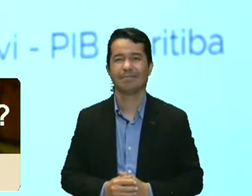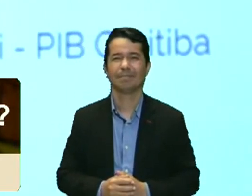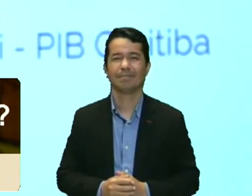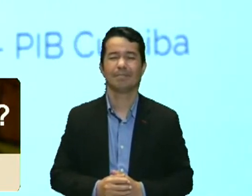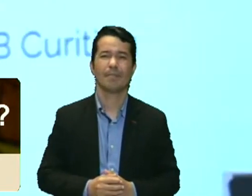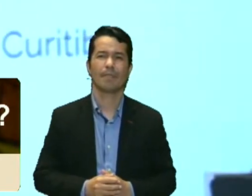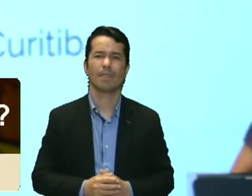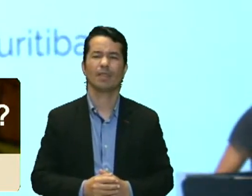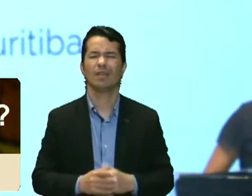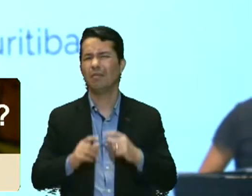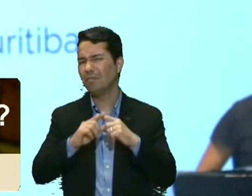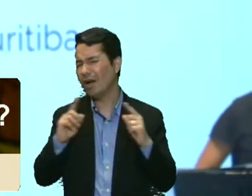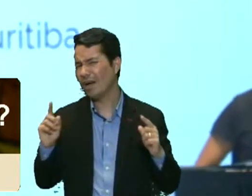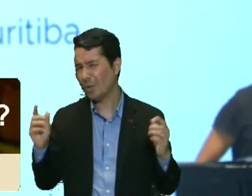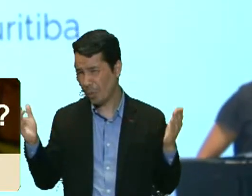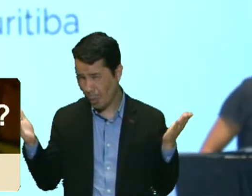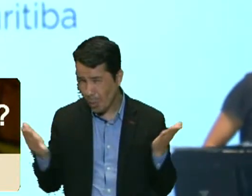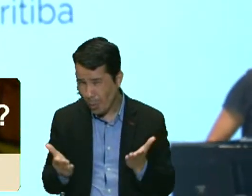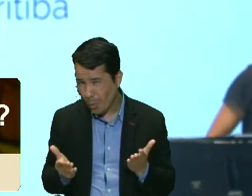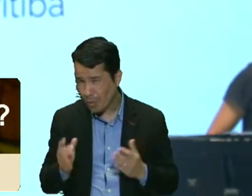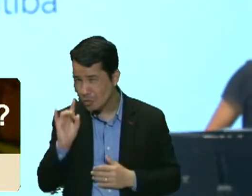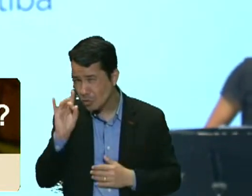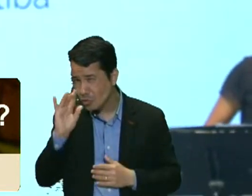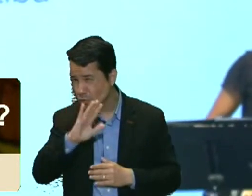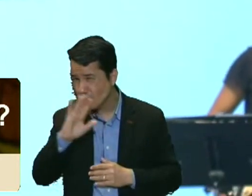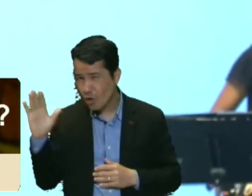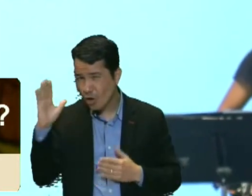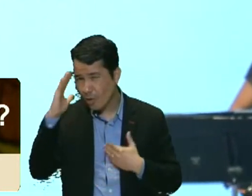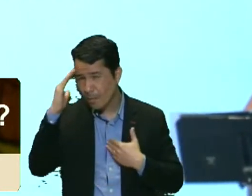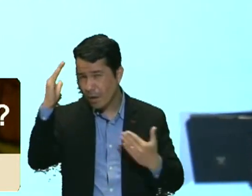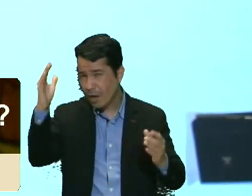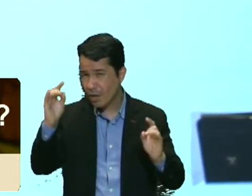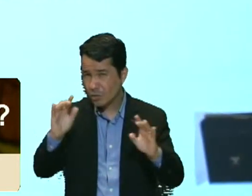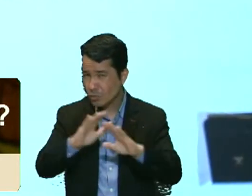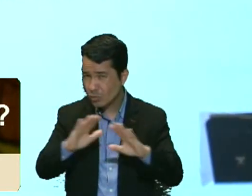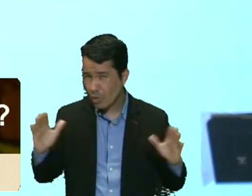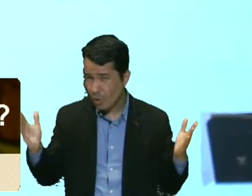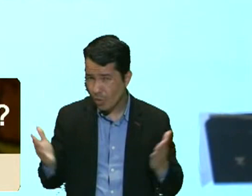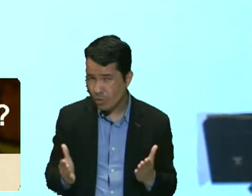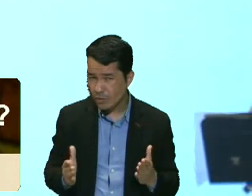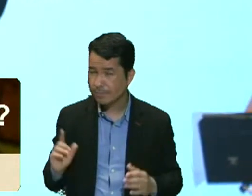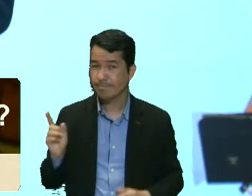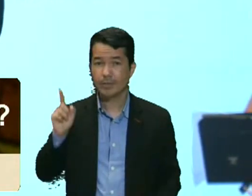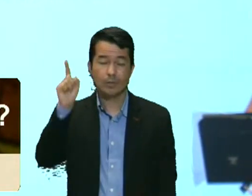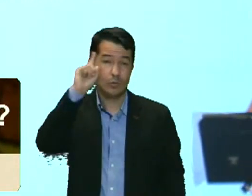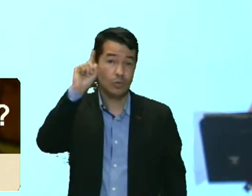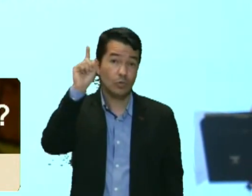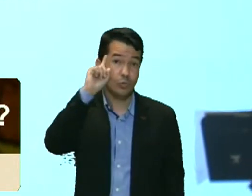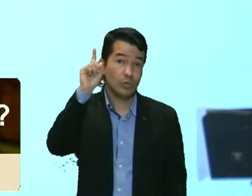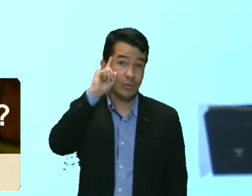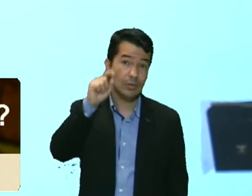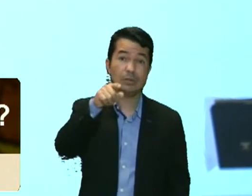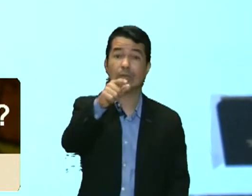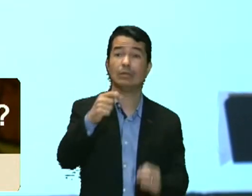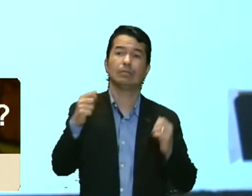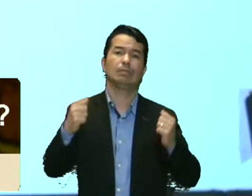Mas não faça isso só hoje, querido. Faça isso todos os dias.